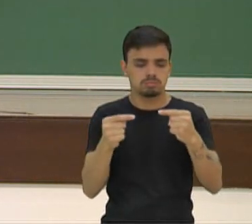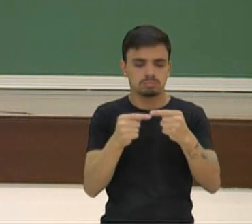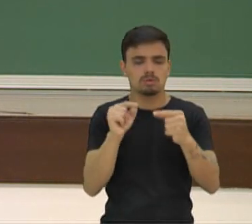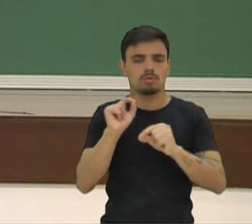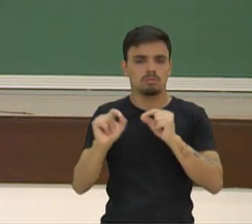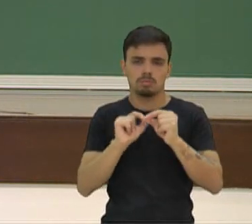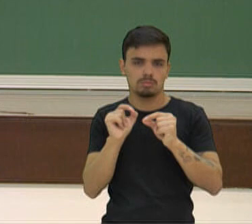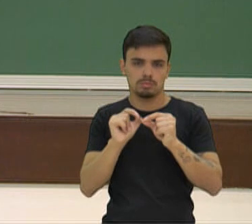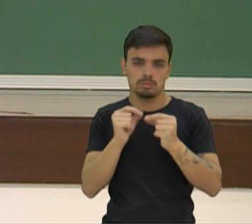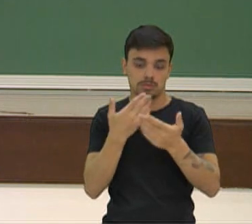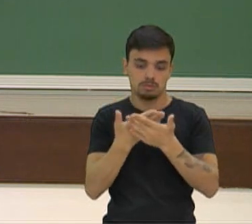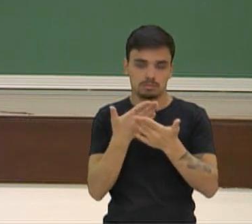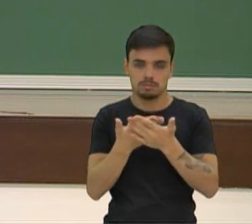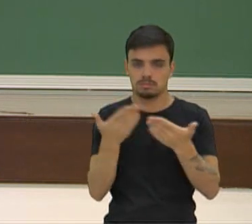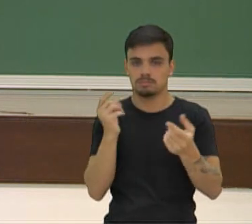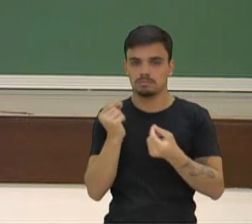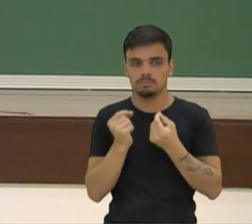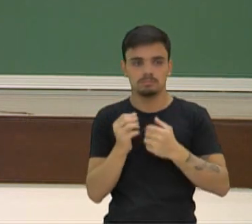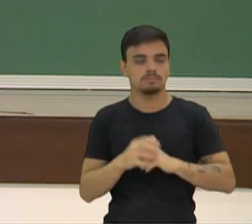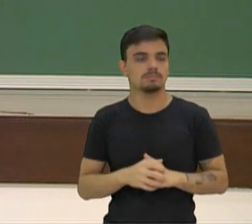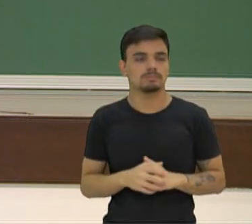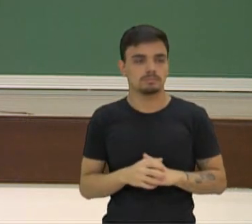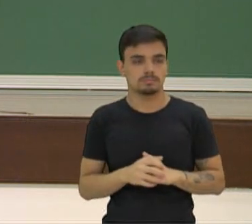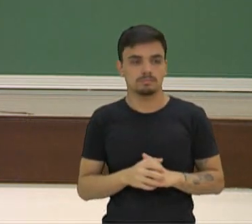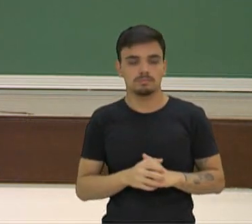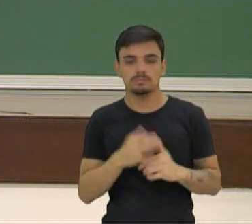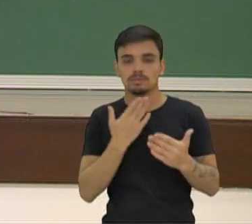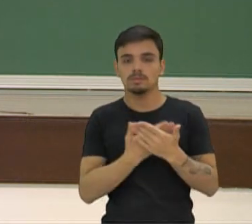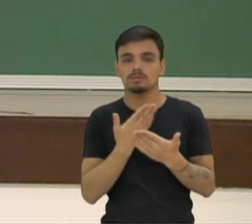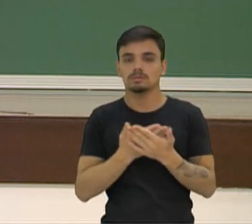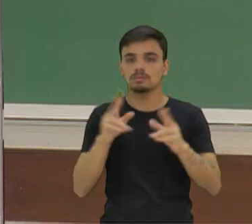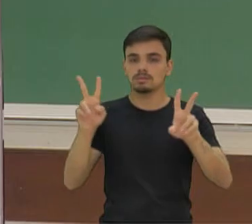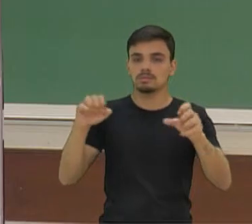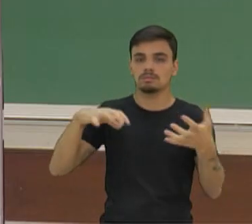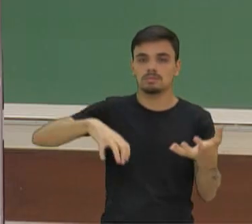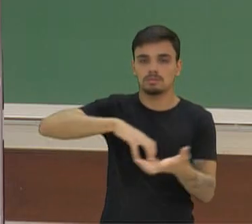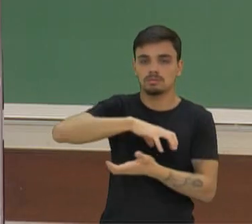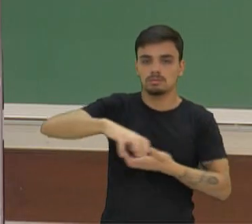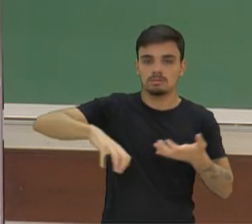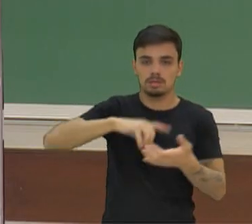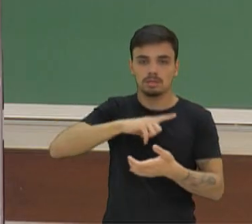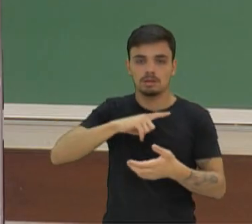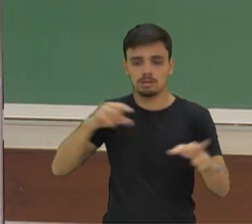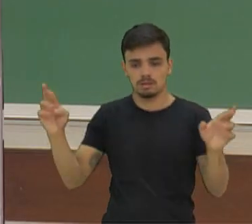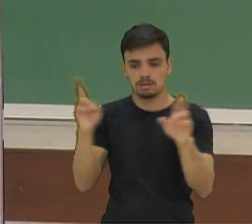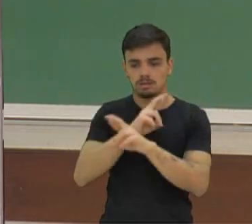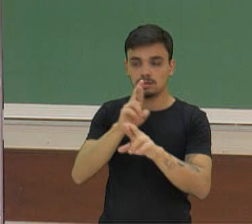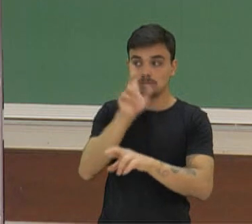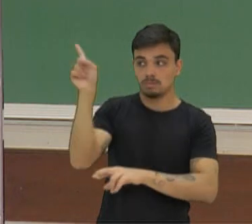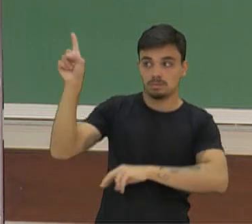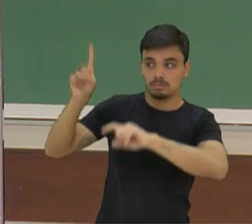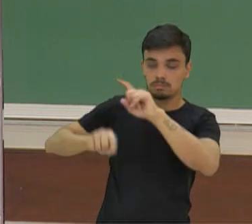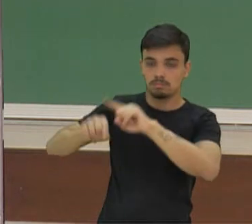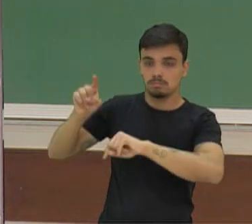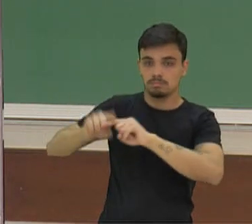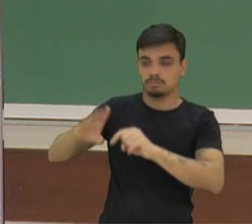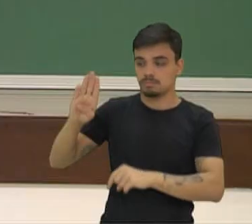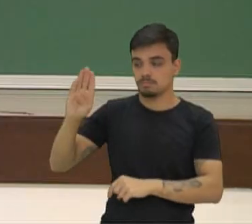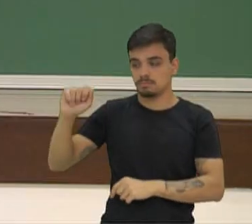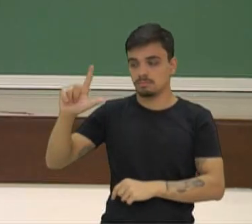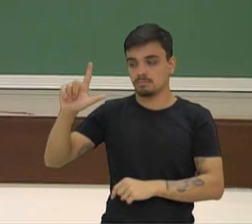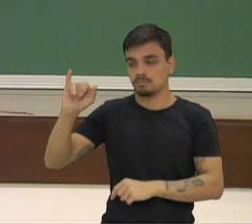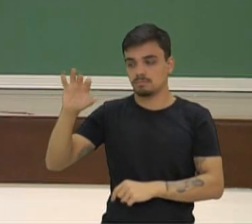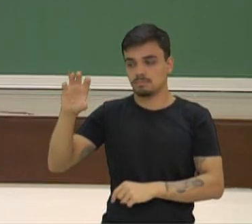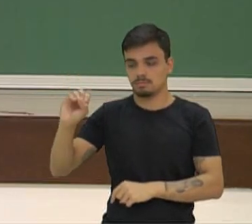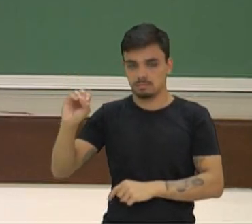esses objetos com a aula de hoje? Vamos estudar sobre uma revolta cujo nome tem relação com esse objeto. Então, balaio,